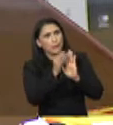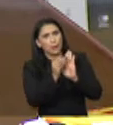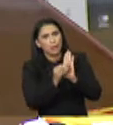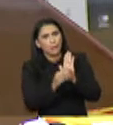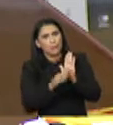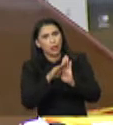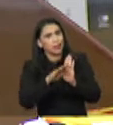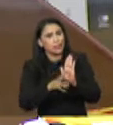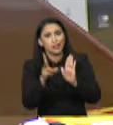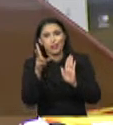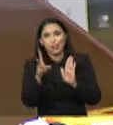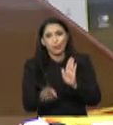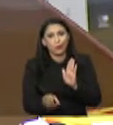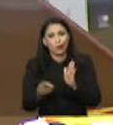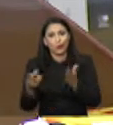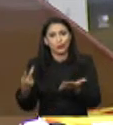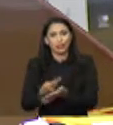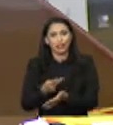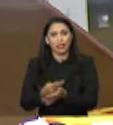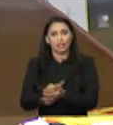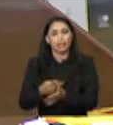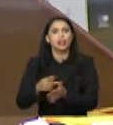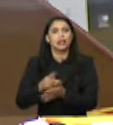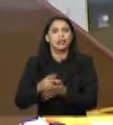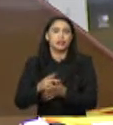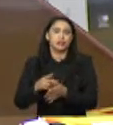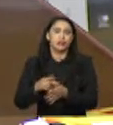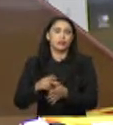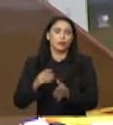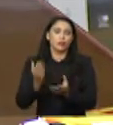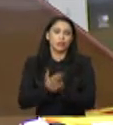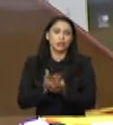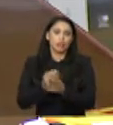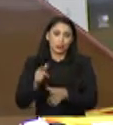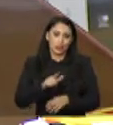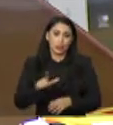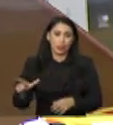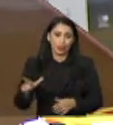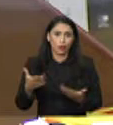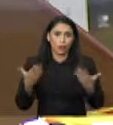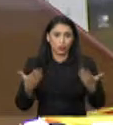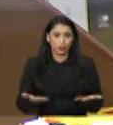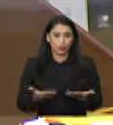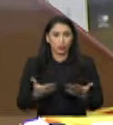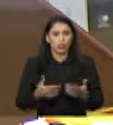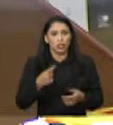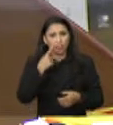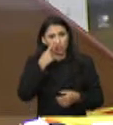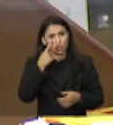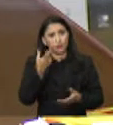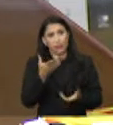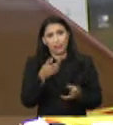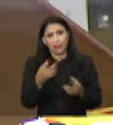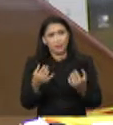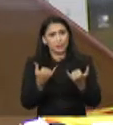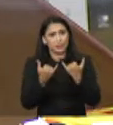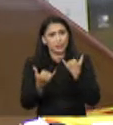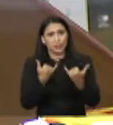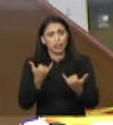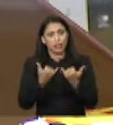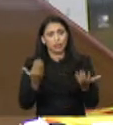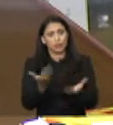processo penal em Pauta ação no recurso extraordinário número 8 e 439 o